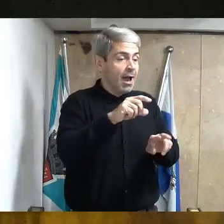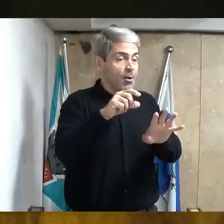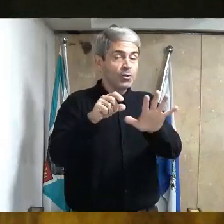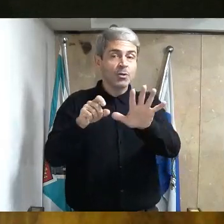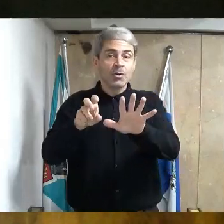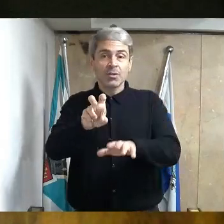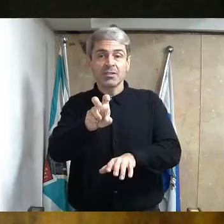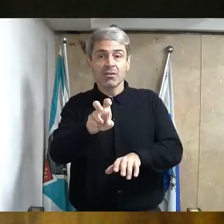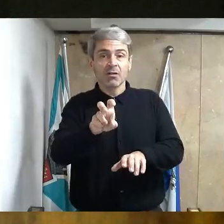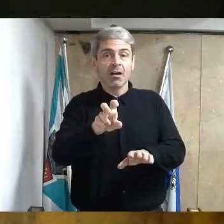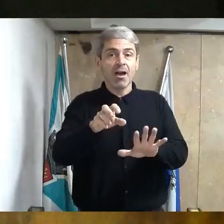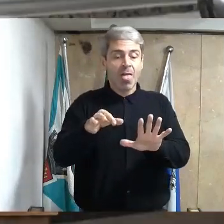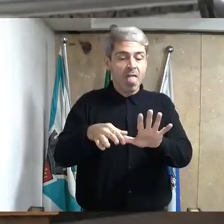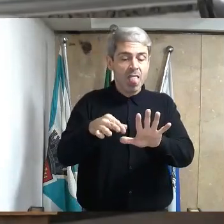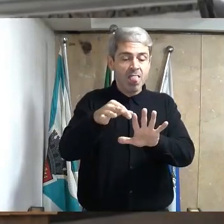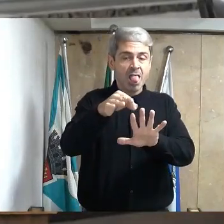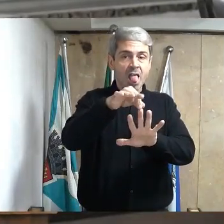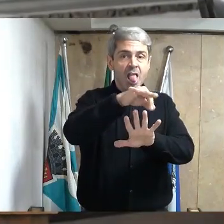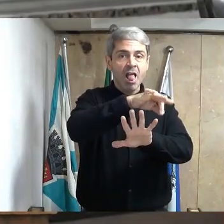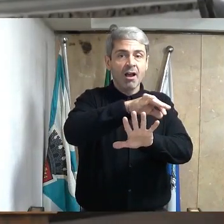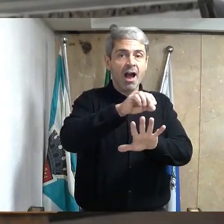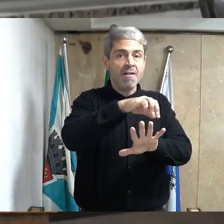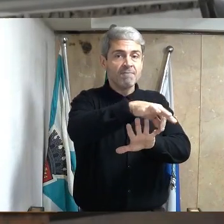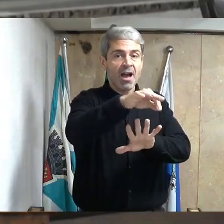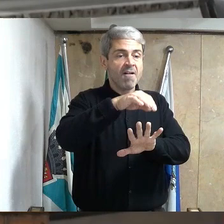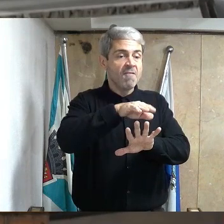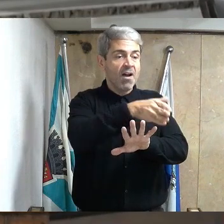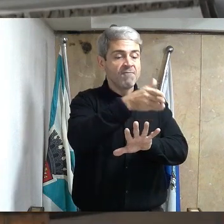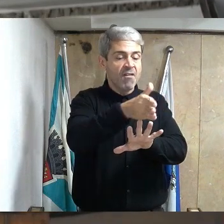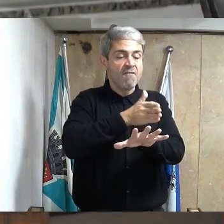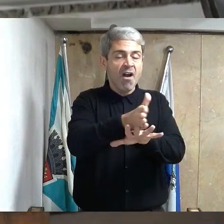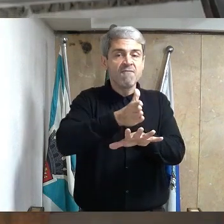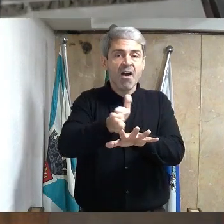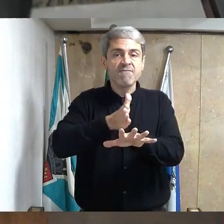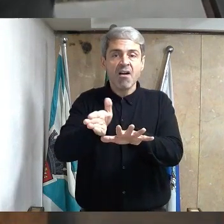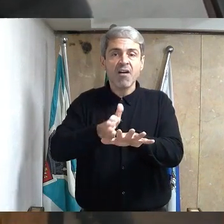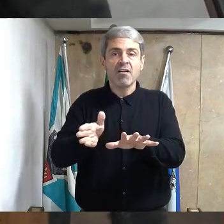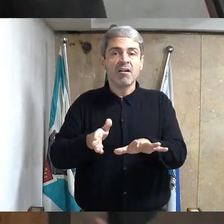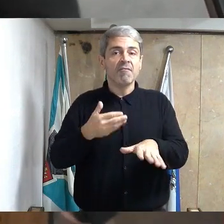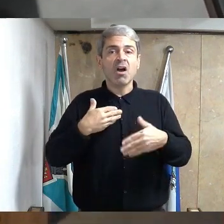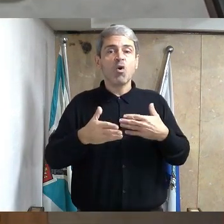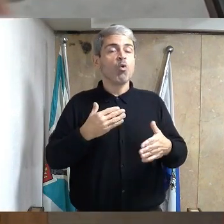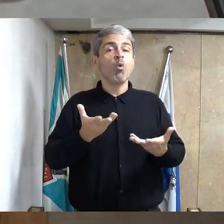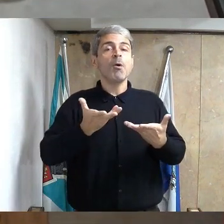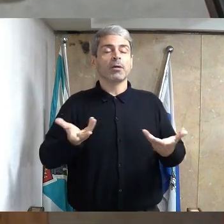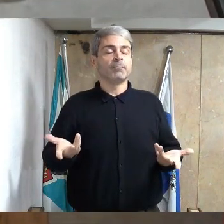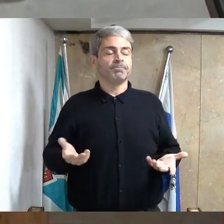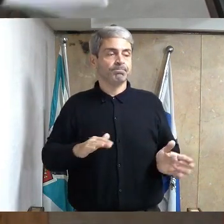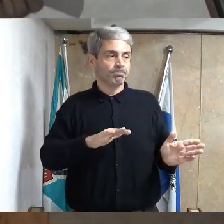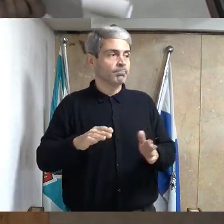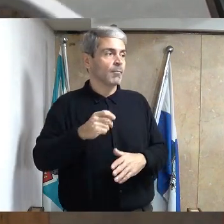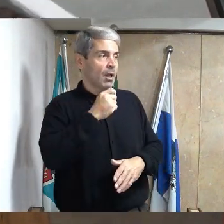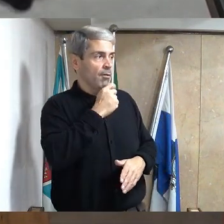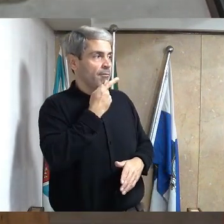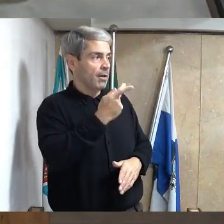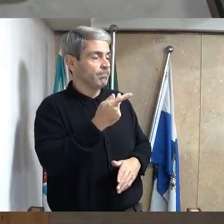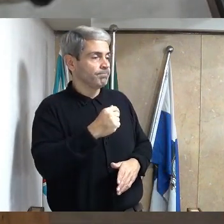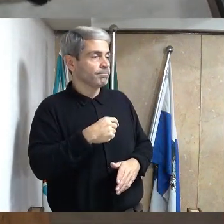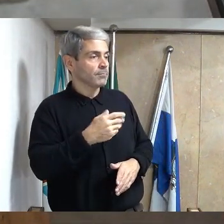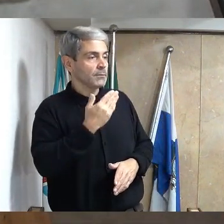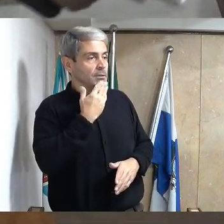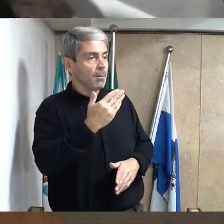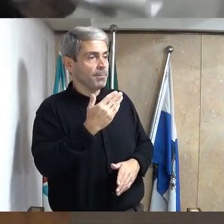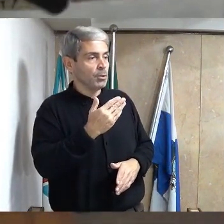parte? Claro, vereador. Muito obrigado pela parte, porque Eu tinha pedido o presidente Celso Doba